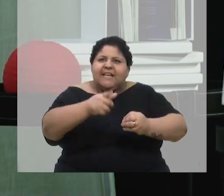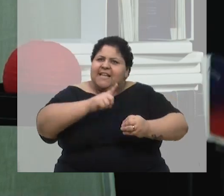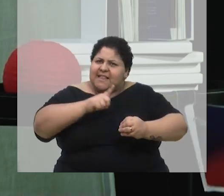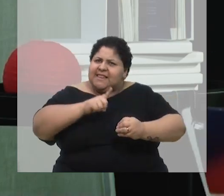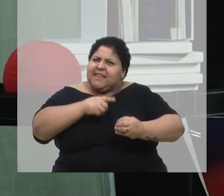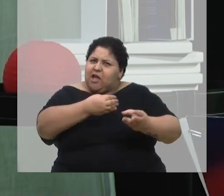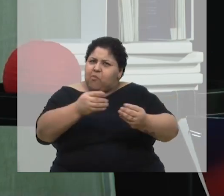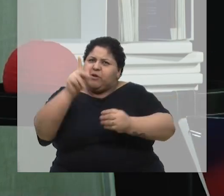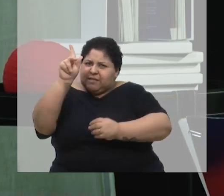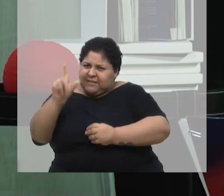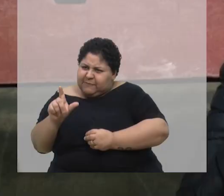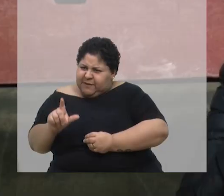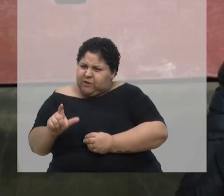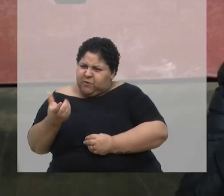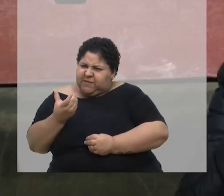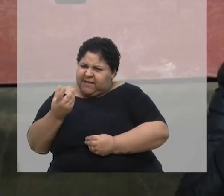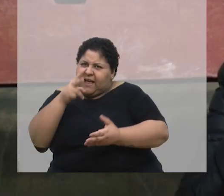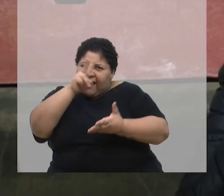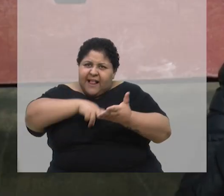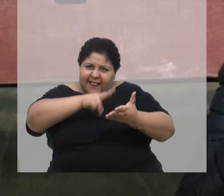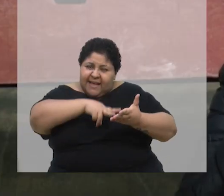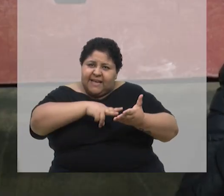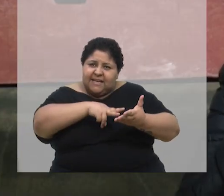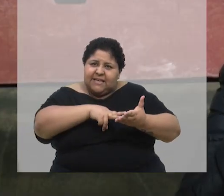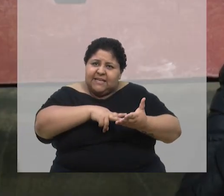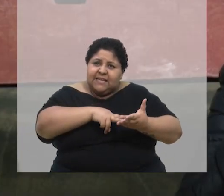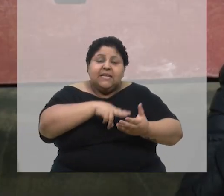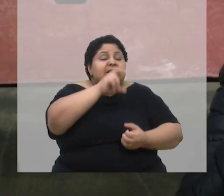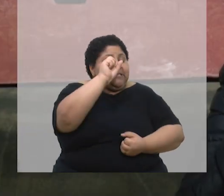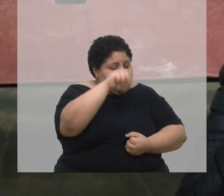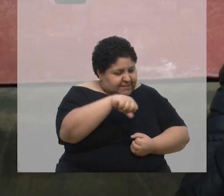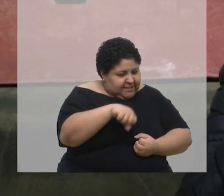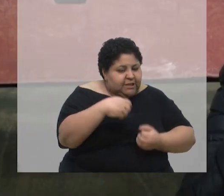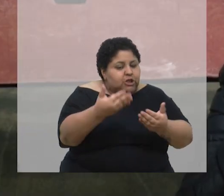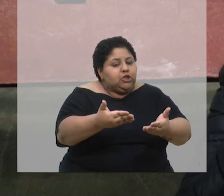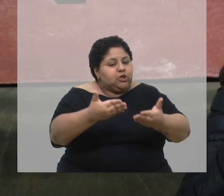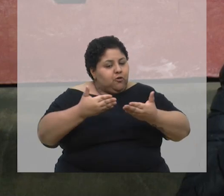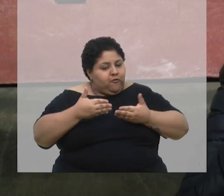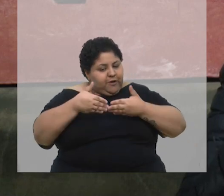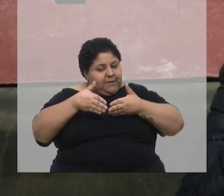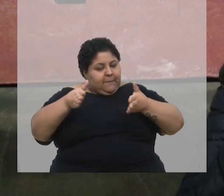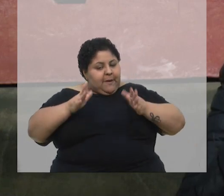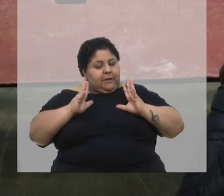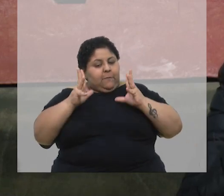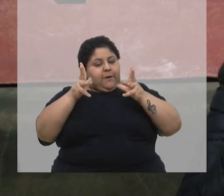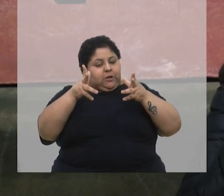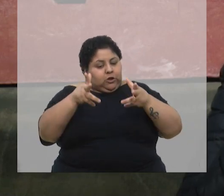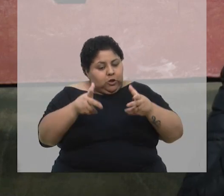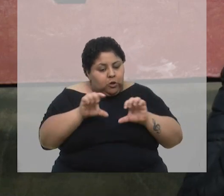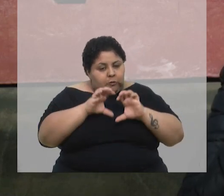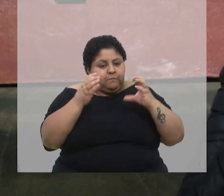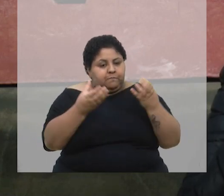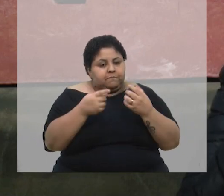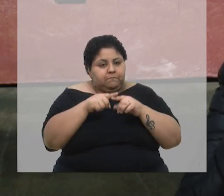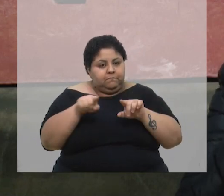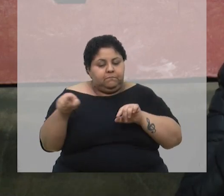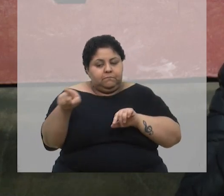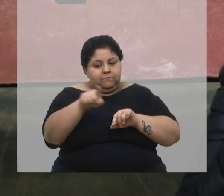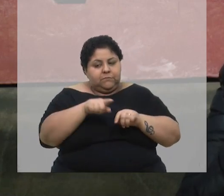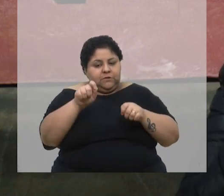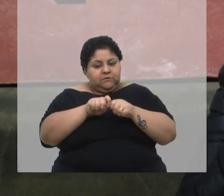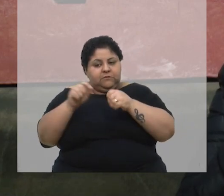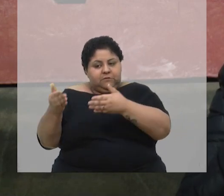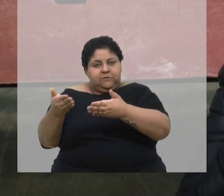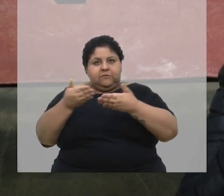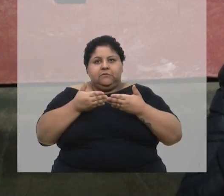E tem bastante adesão o ProLer? Tem bastante adesão. A gente convida, né, os professores, é aberto a toda a comunidade, mas a